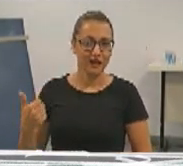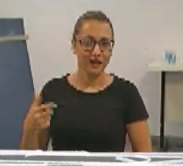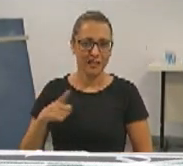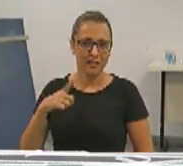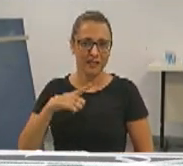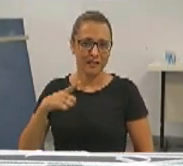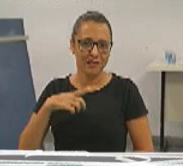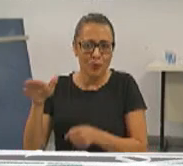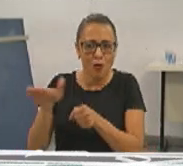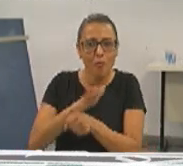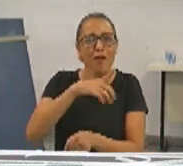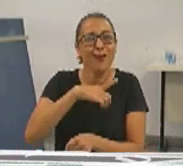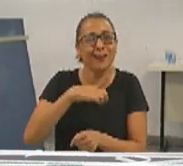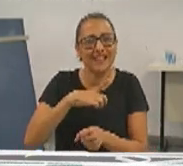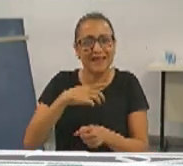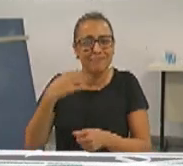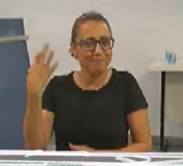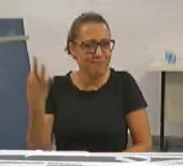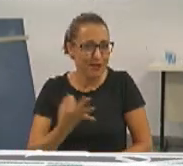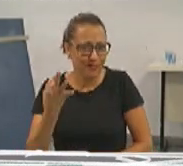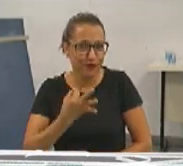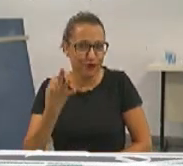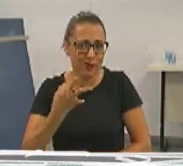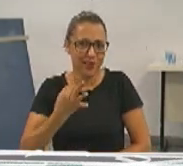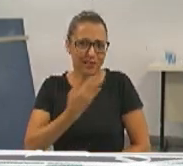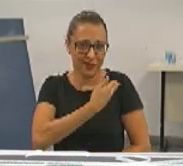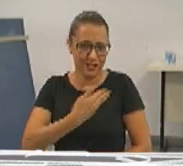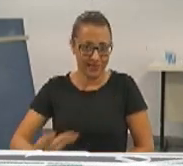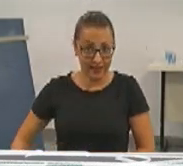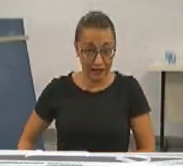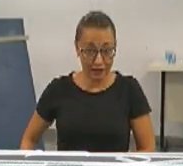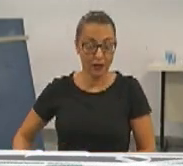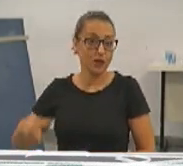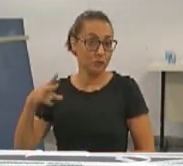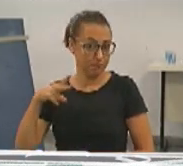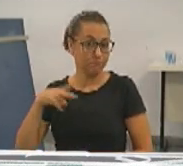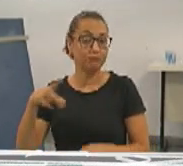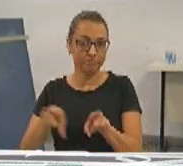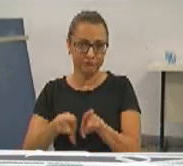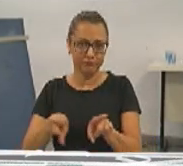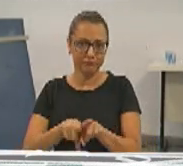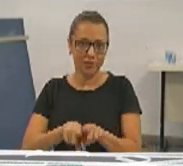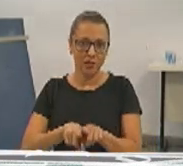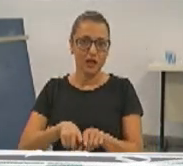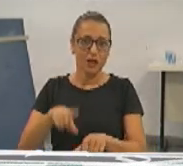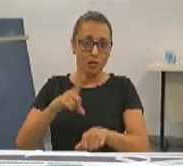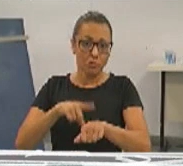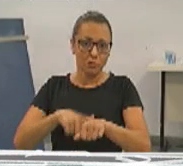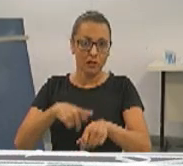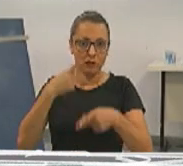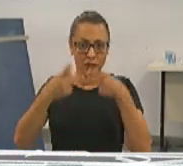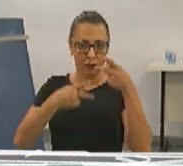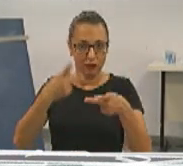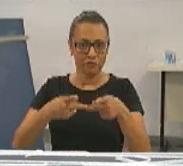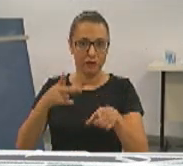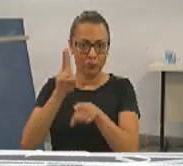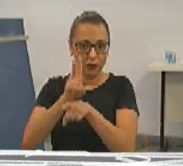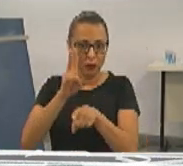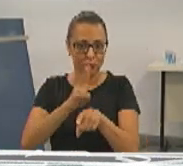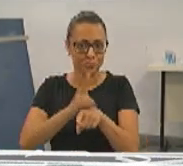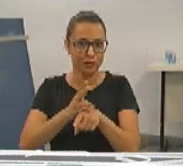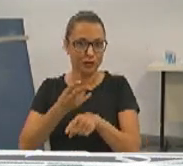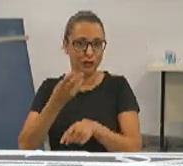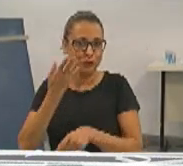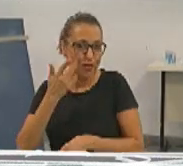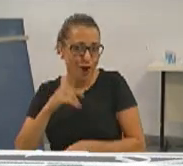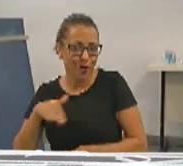saúde entre as públicas e privadas de Dourados. Quando se fala em atendimento pediátrico, comportando a única unidade